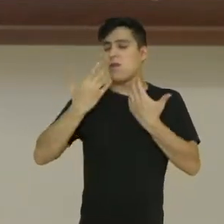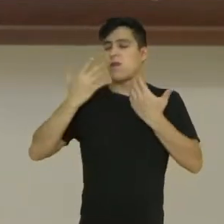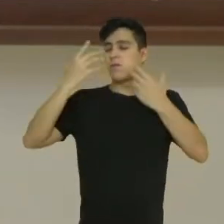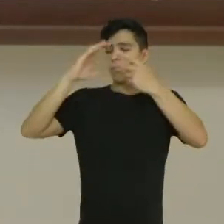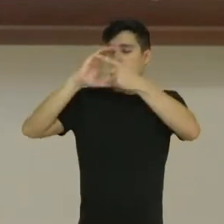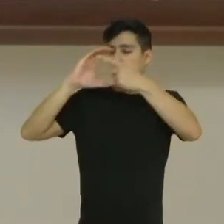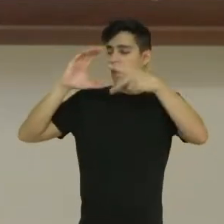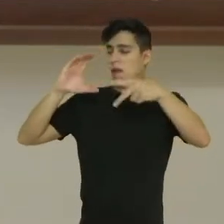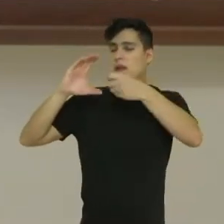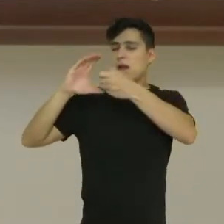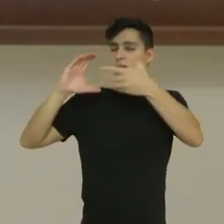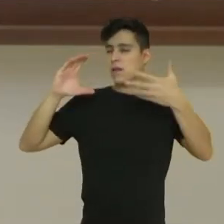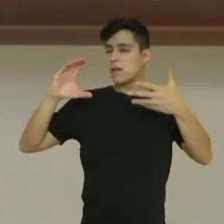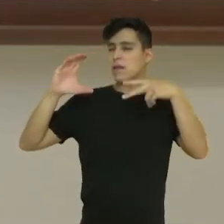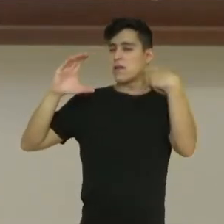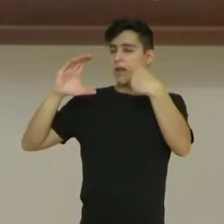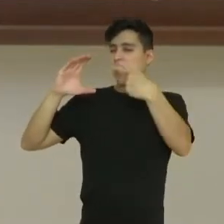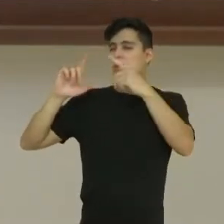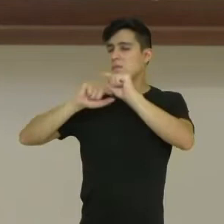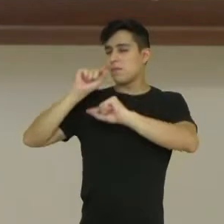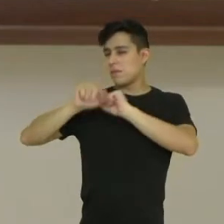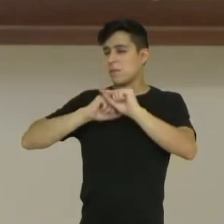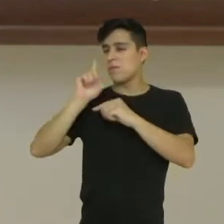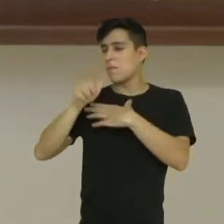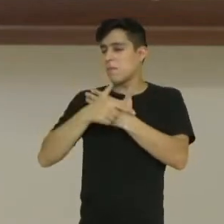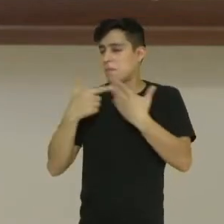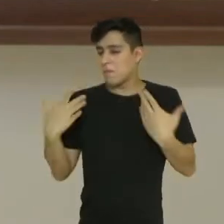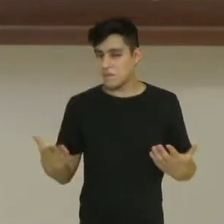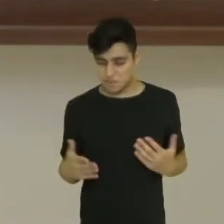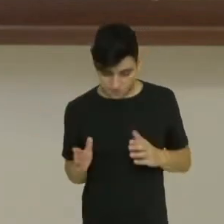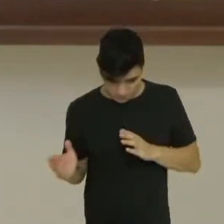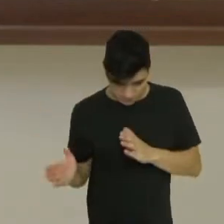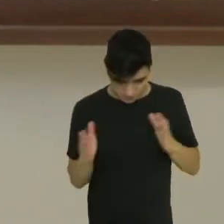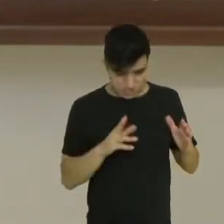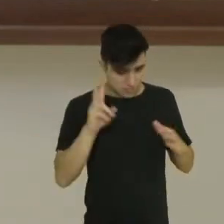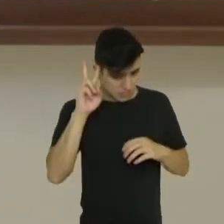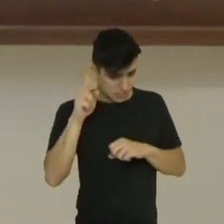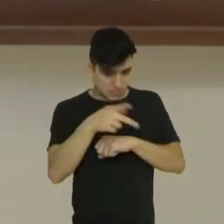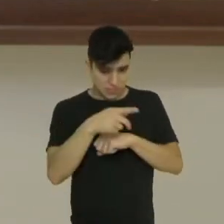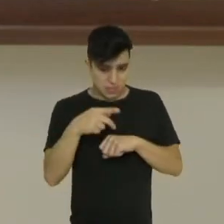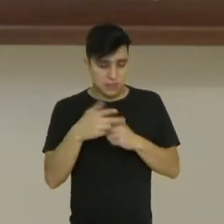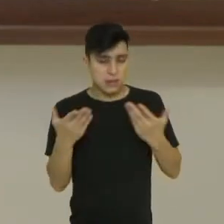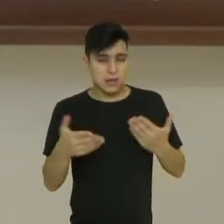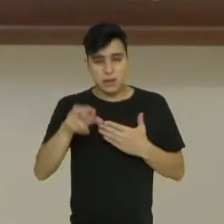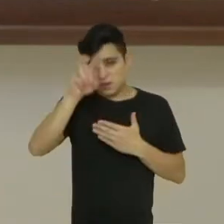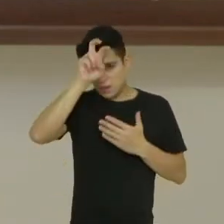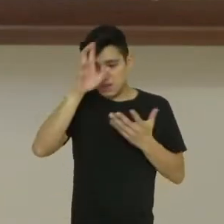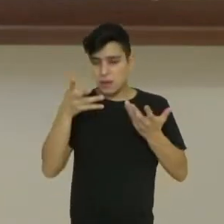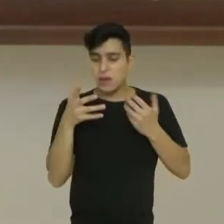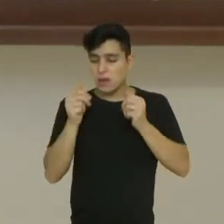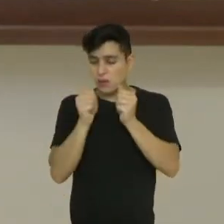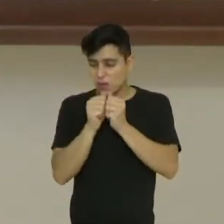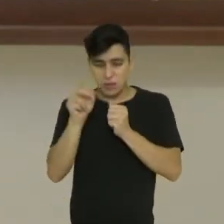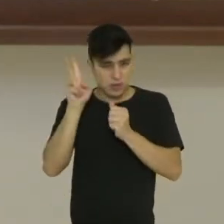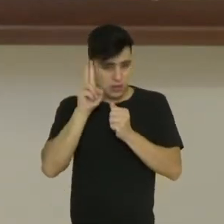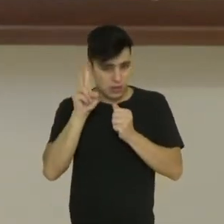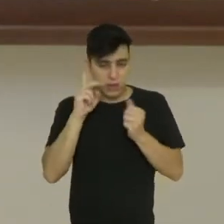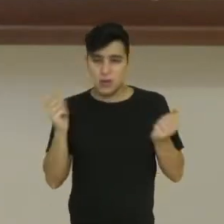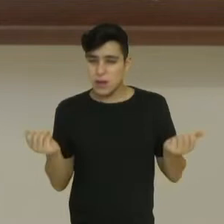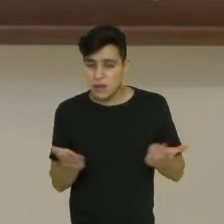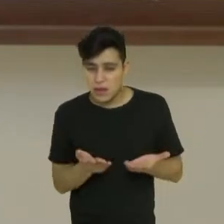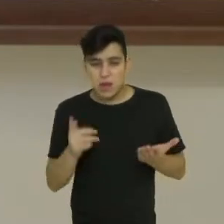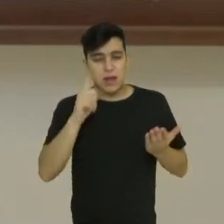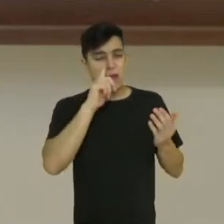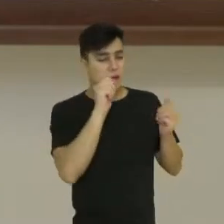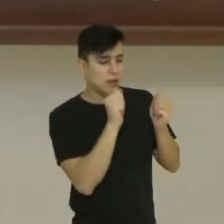diferente, vamos colocar dessa forma. E nós temos agora a história das nações. Agora o Egito quer contar sua história, juntamente com os deuses. Agora a Grécia quer contar sua